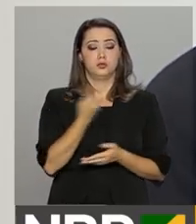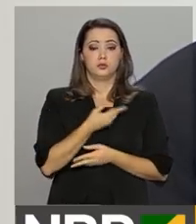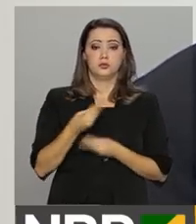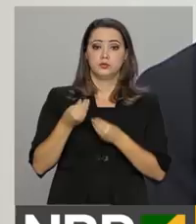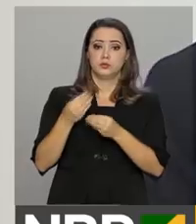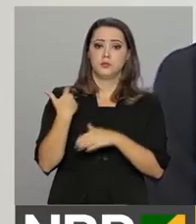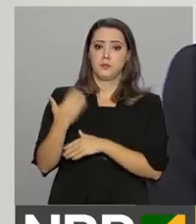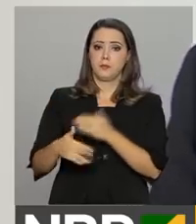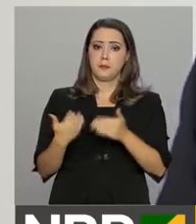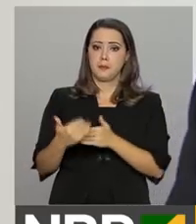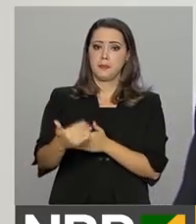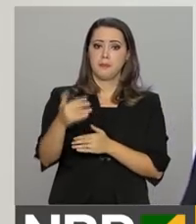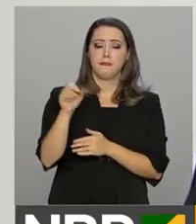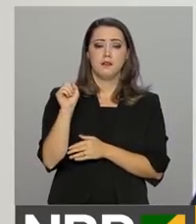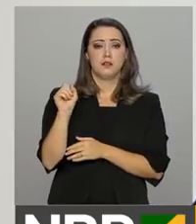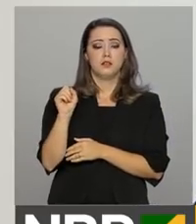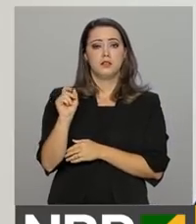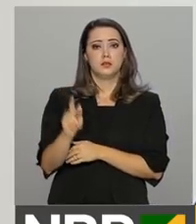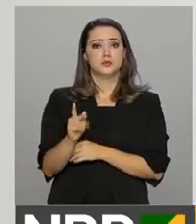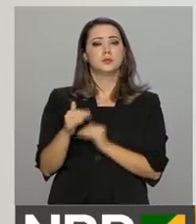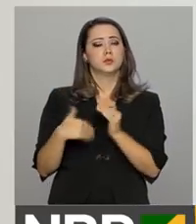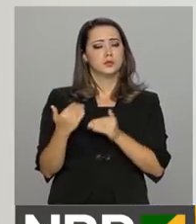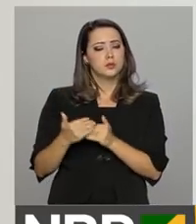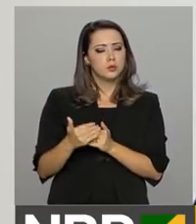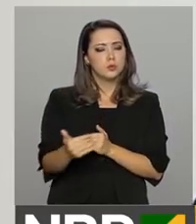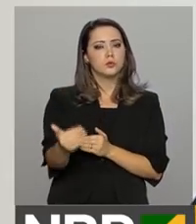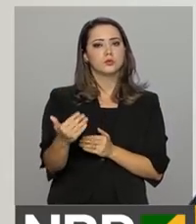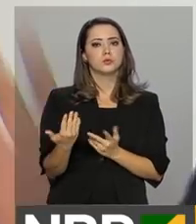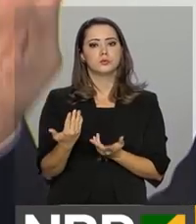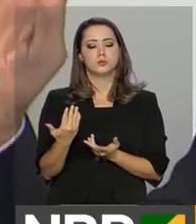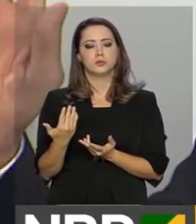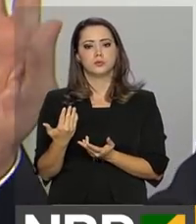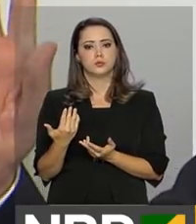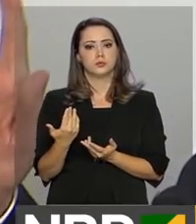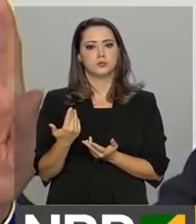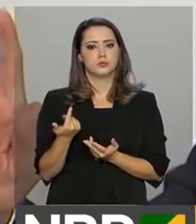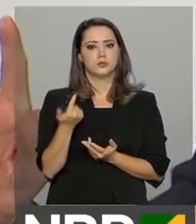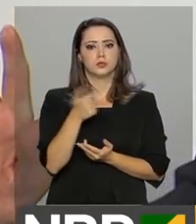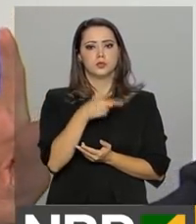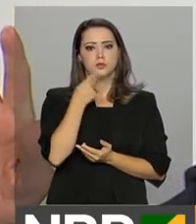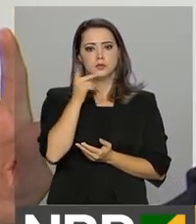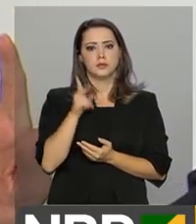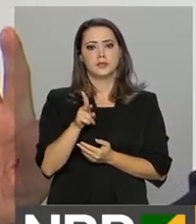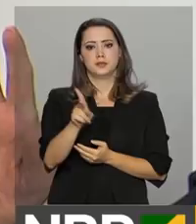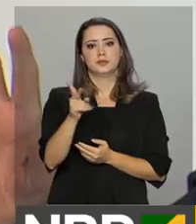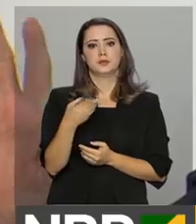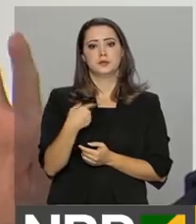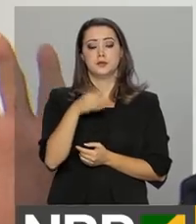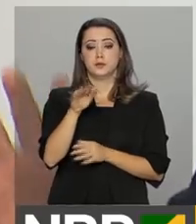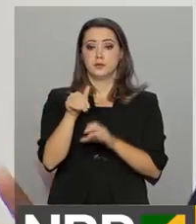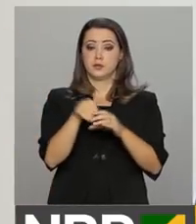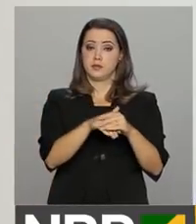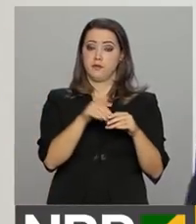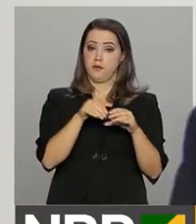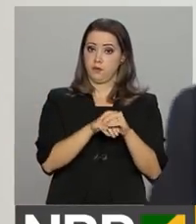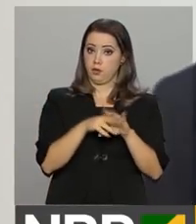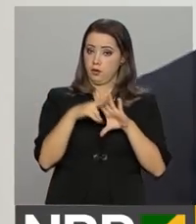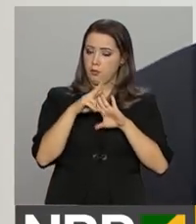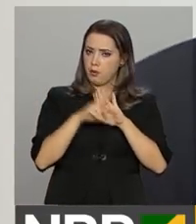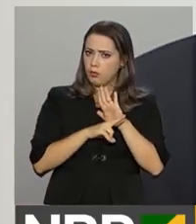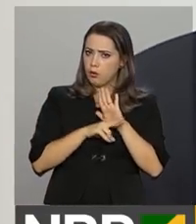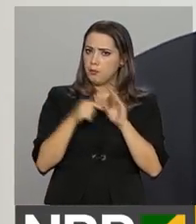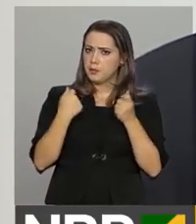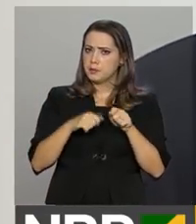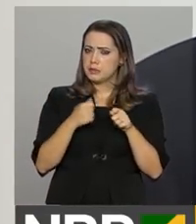a aposentadoria outra coisa porque eu digo sempre é quando você vai voltar um ato normativo